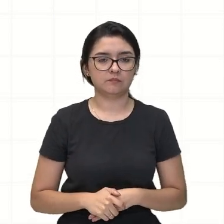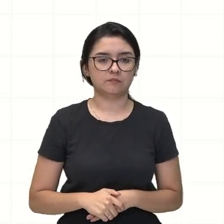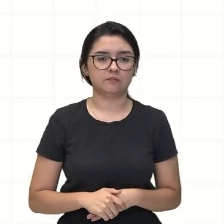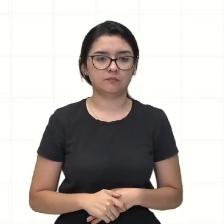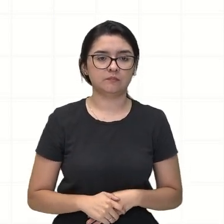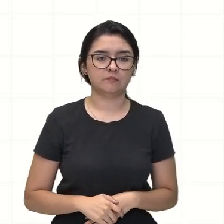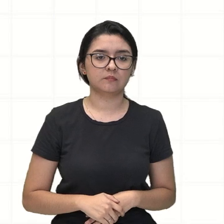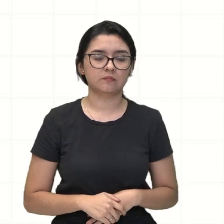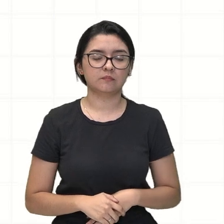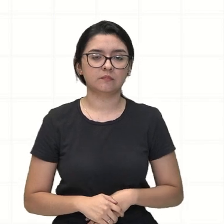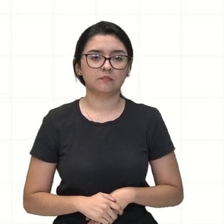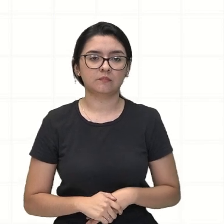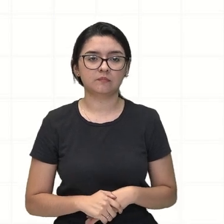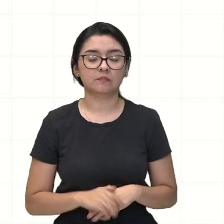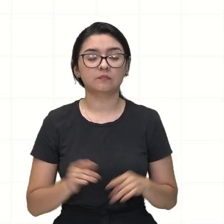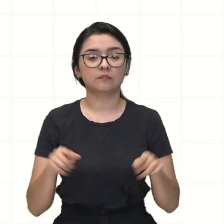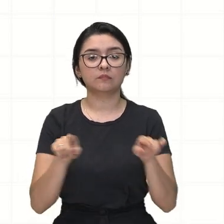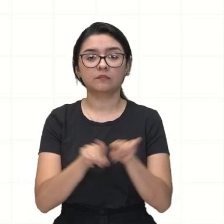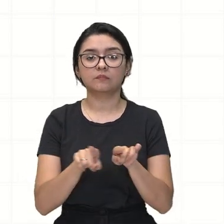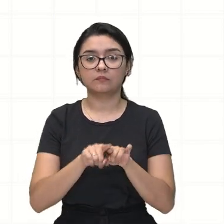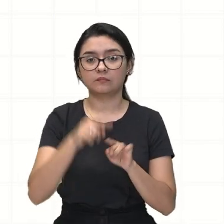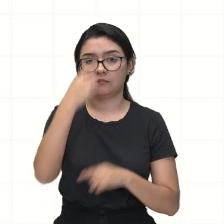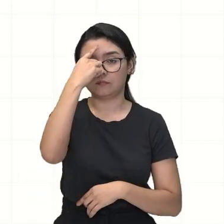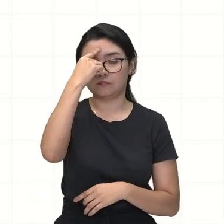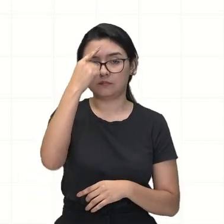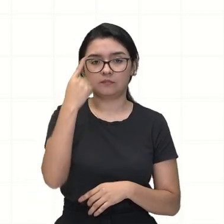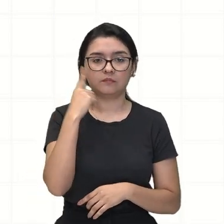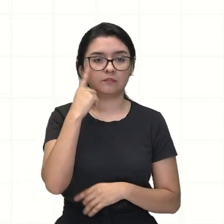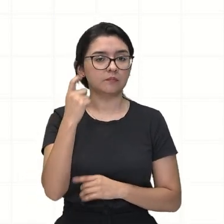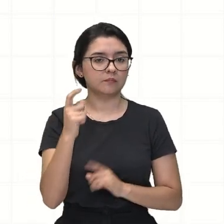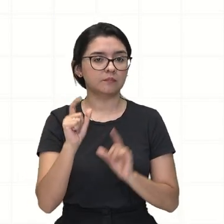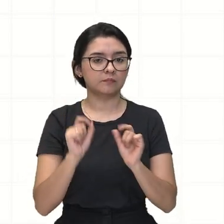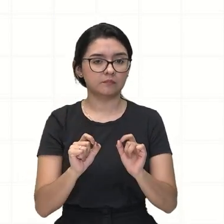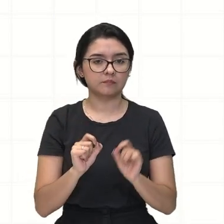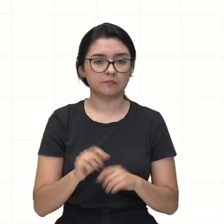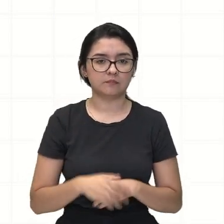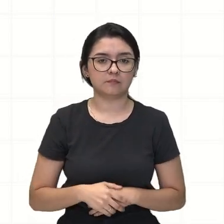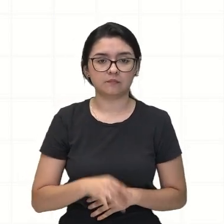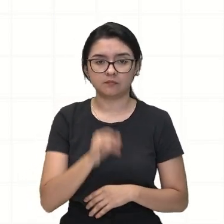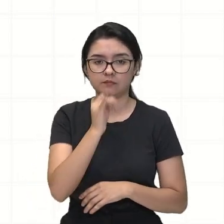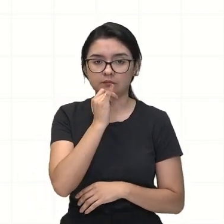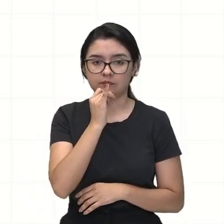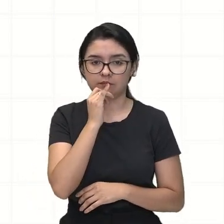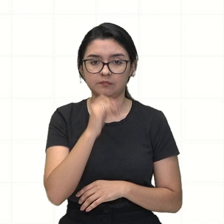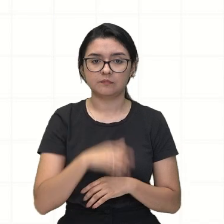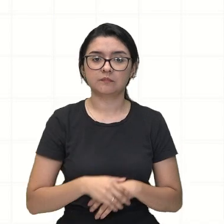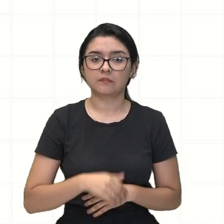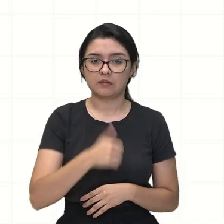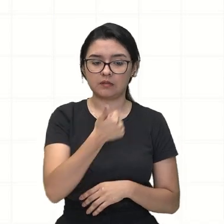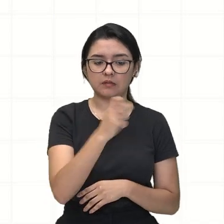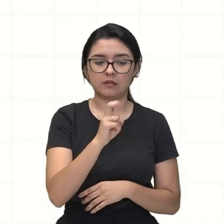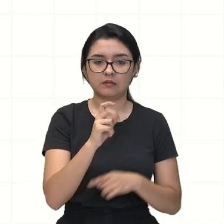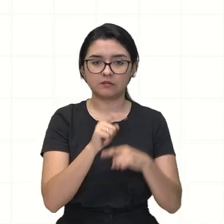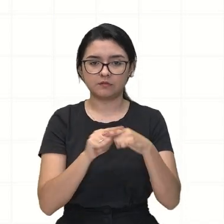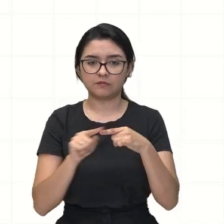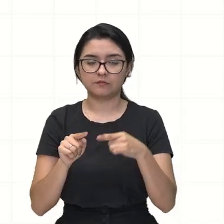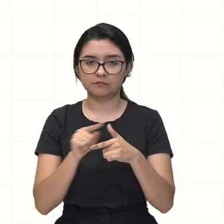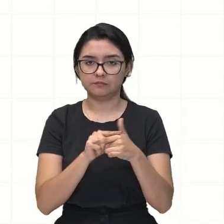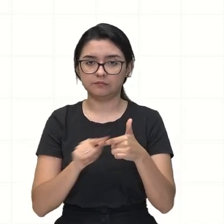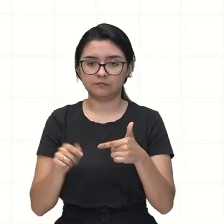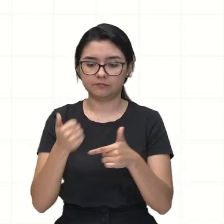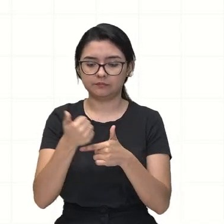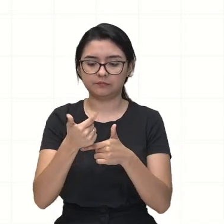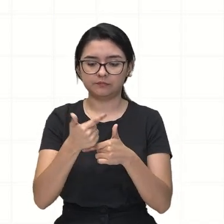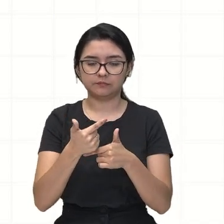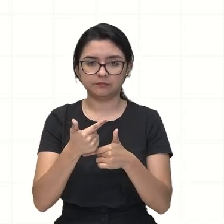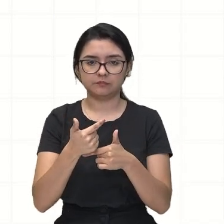Bom, pessoal, pode pensar também, vou te mostrar uma coisa bem interessante aqui. Olha só, se você dividisse, ó, 15 por 12, olha o que ia